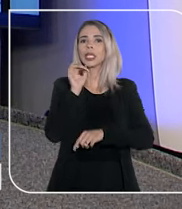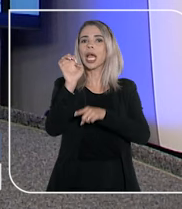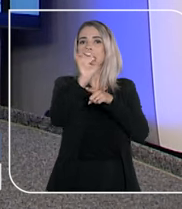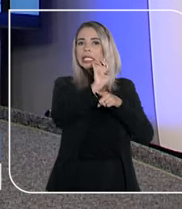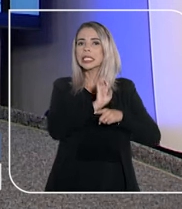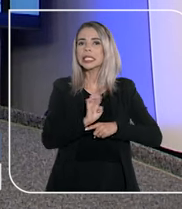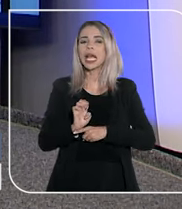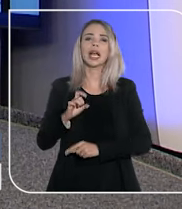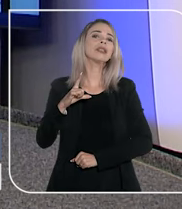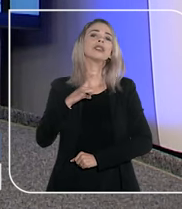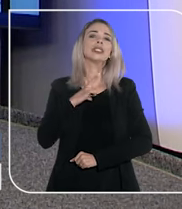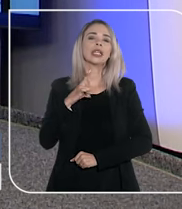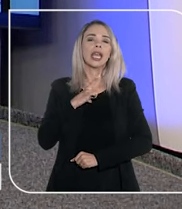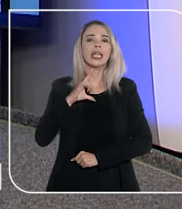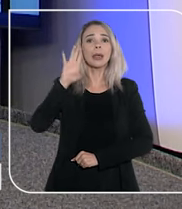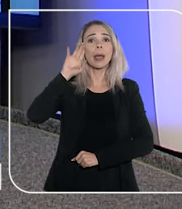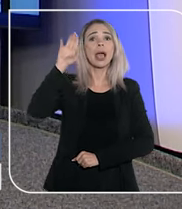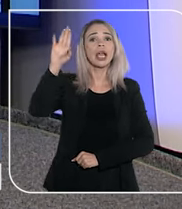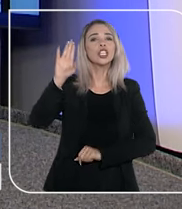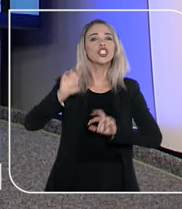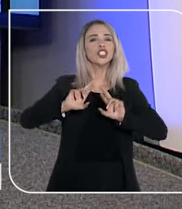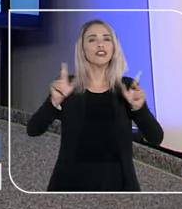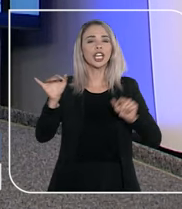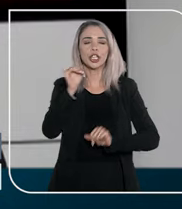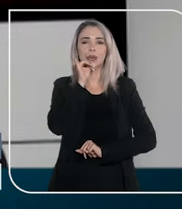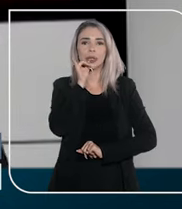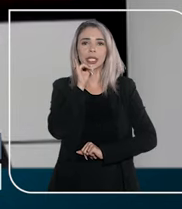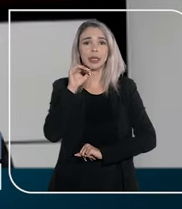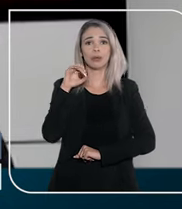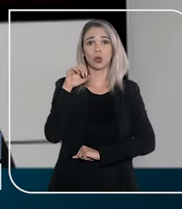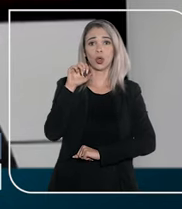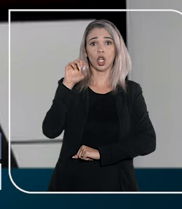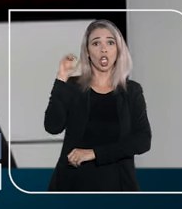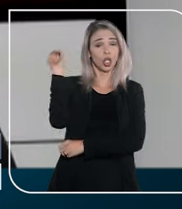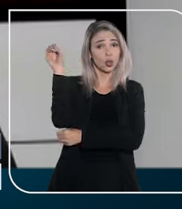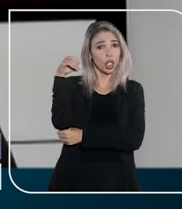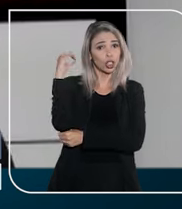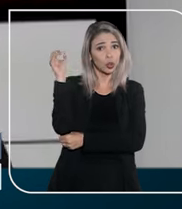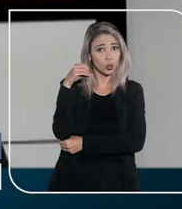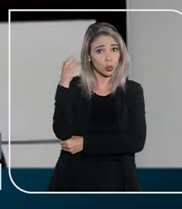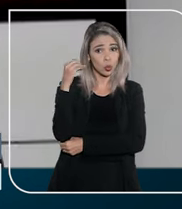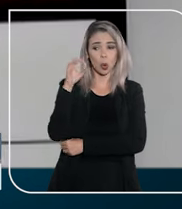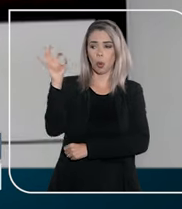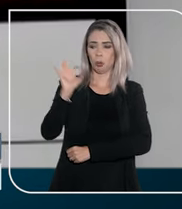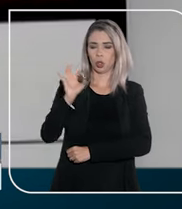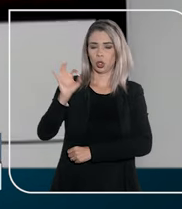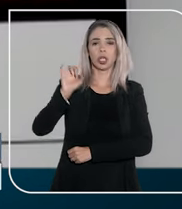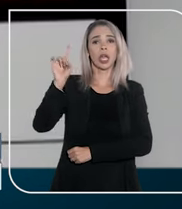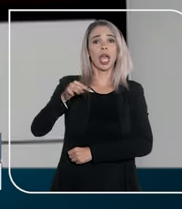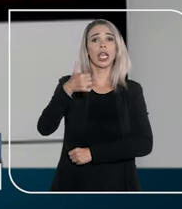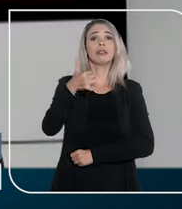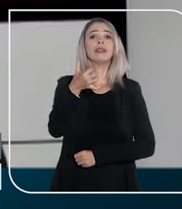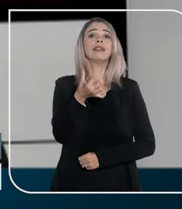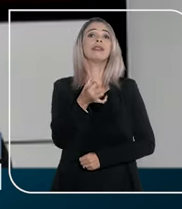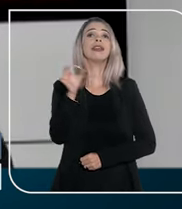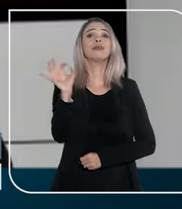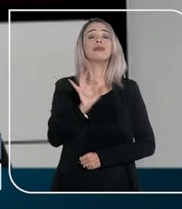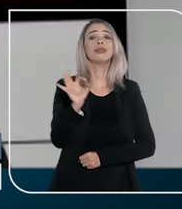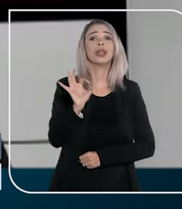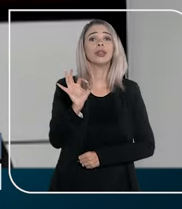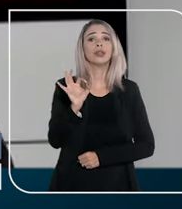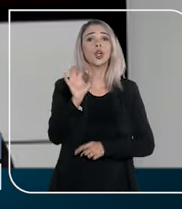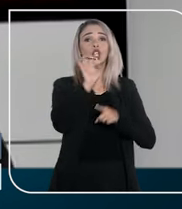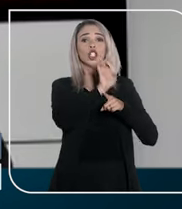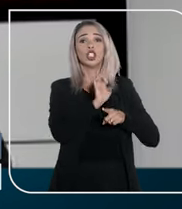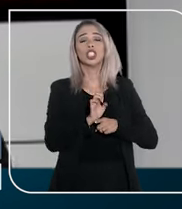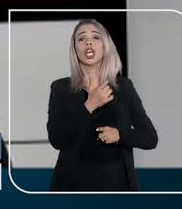colocam um percentual diferente, como é o caso do estado do Rio Grande do Sul, o percentual por lei é de 16%. Temos estados